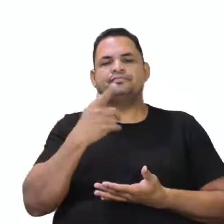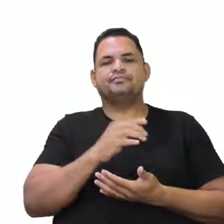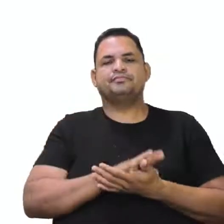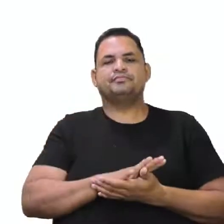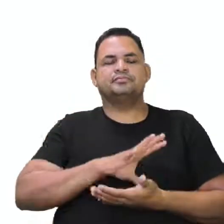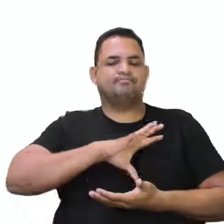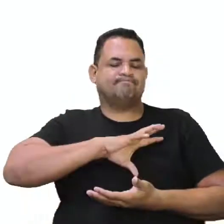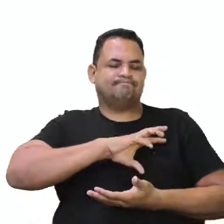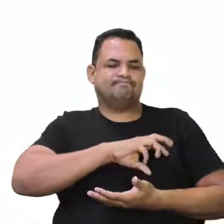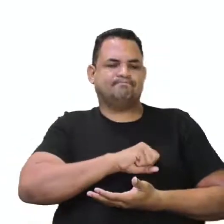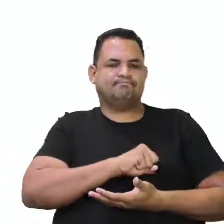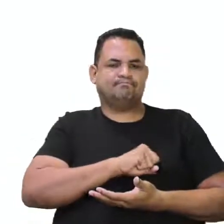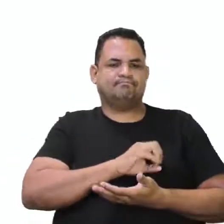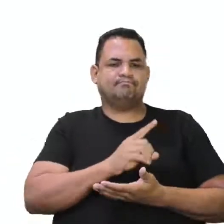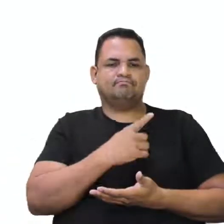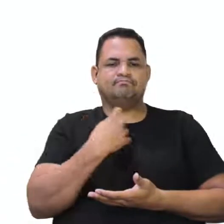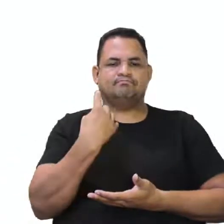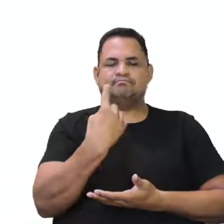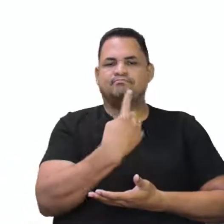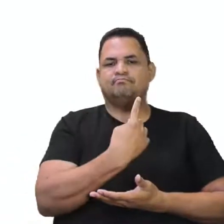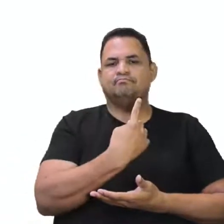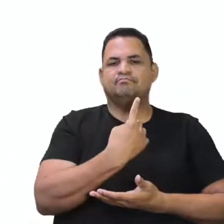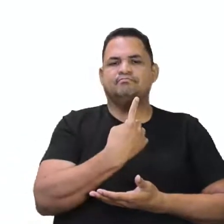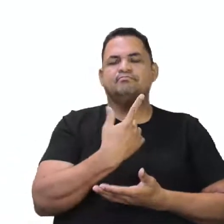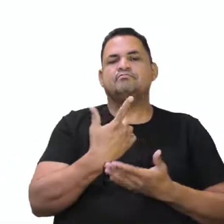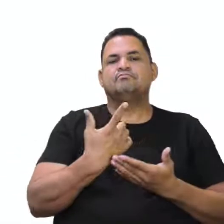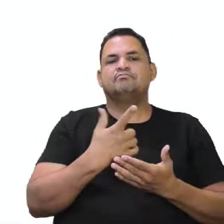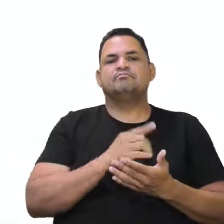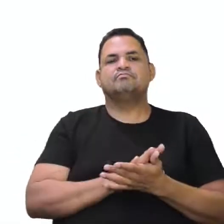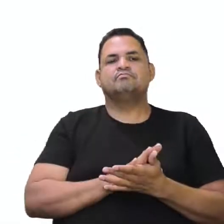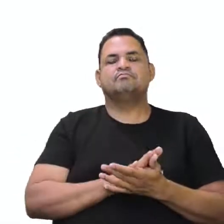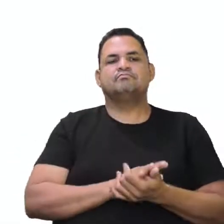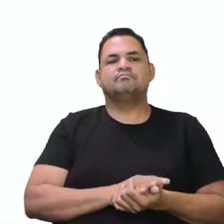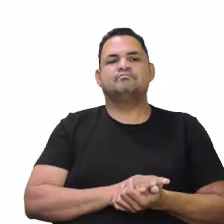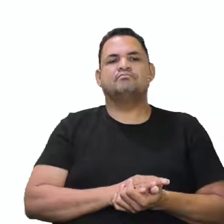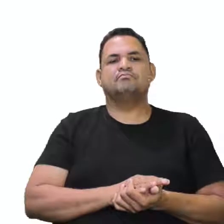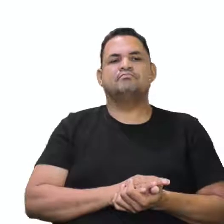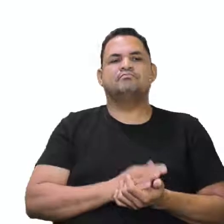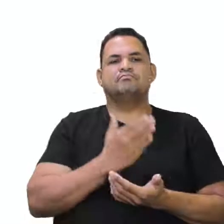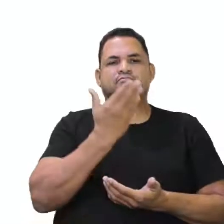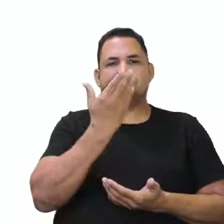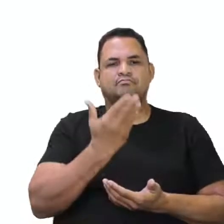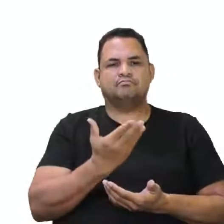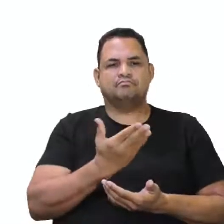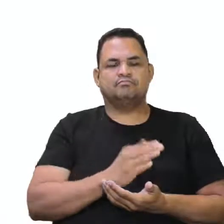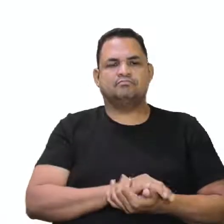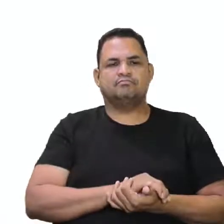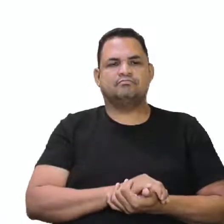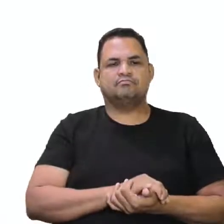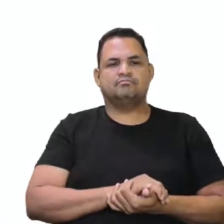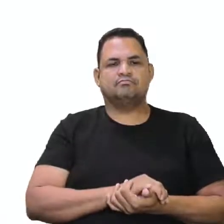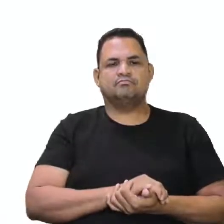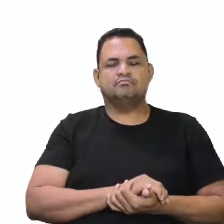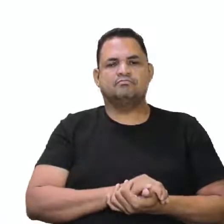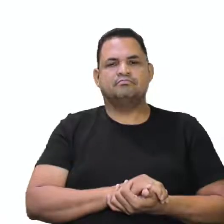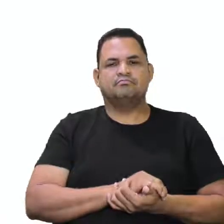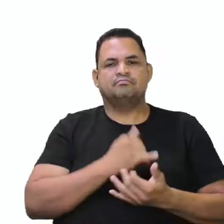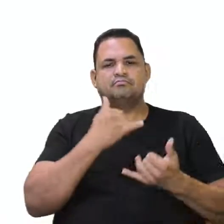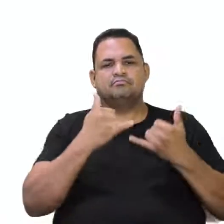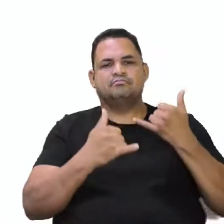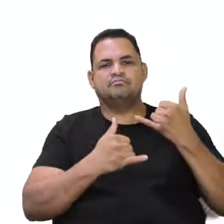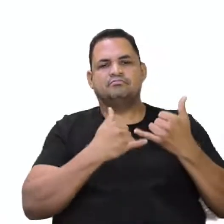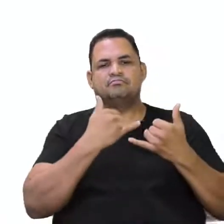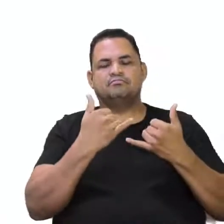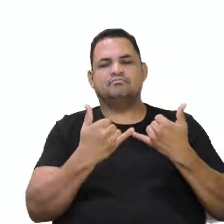sobre amor. E nós vamos ver sobre essa questão aqui. Nós vamos